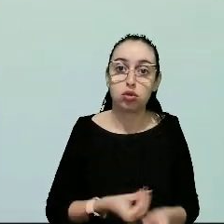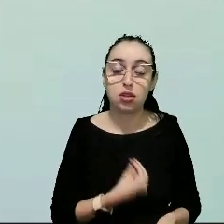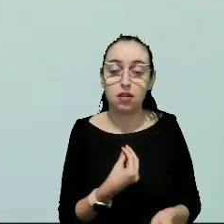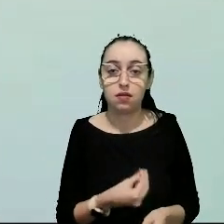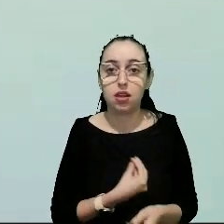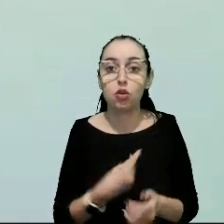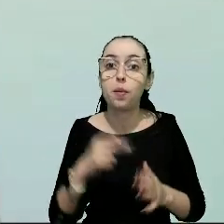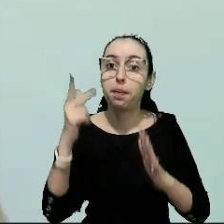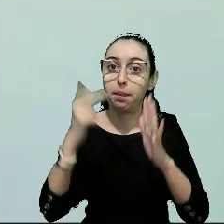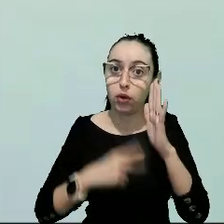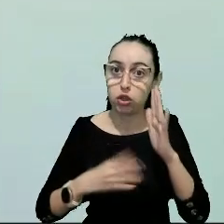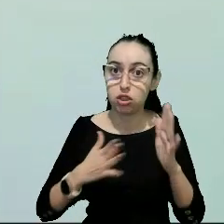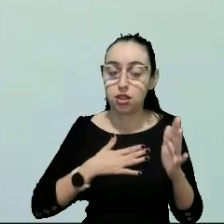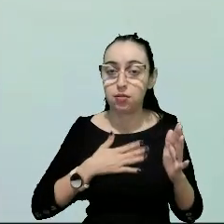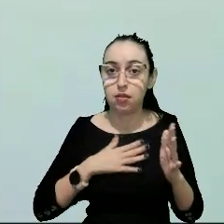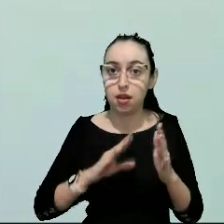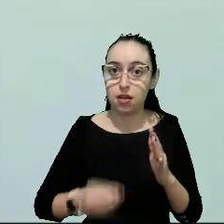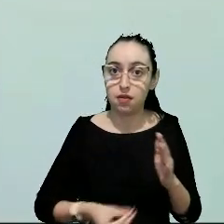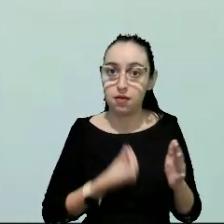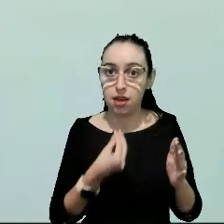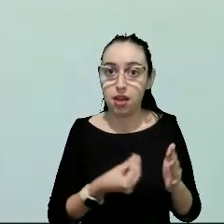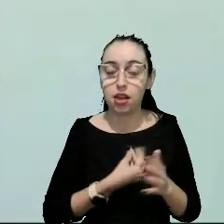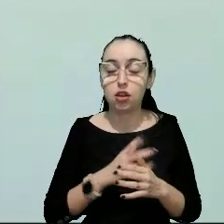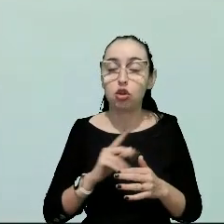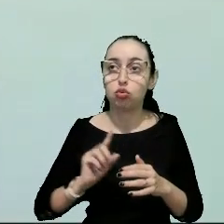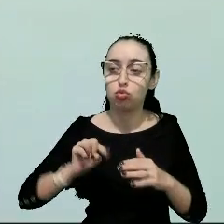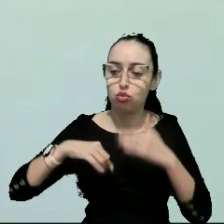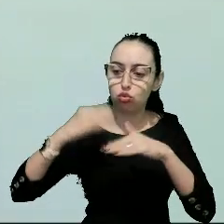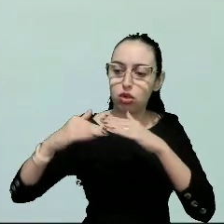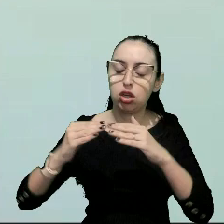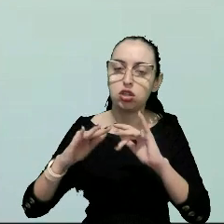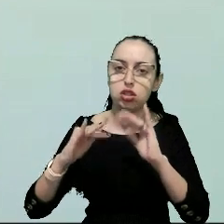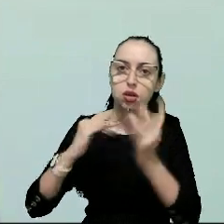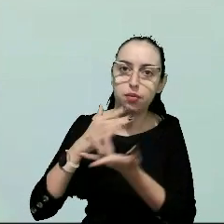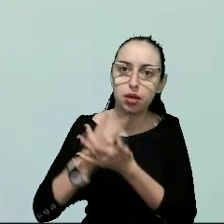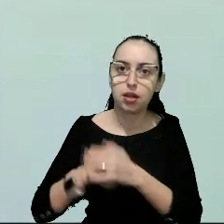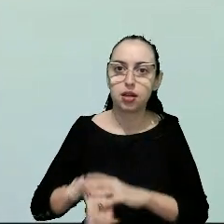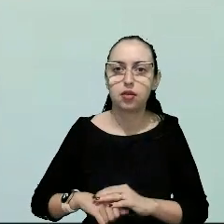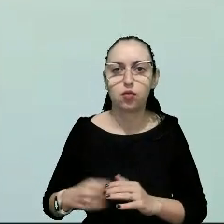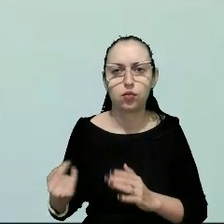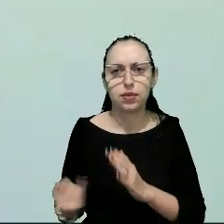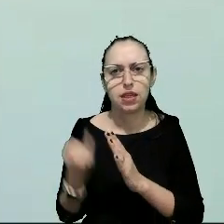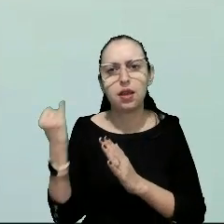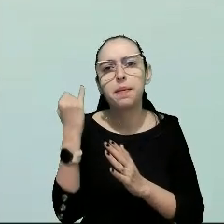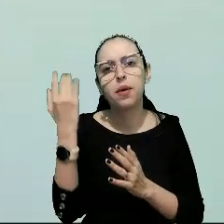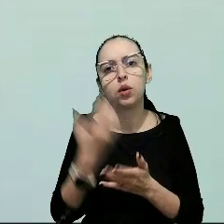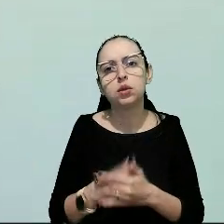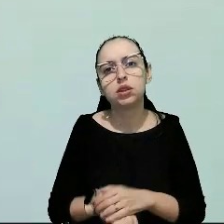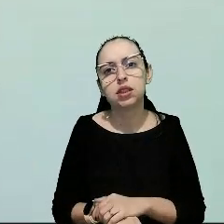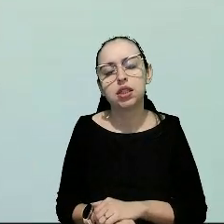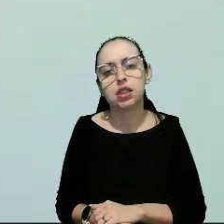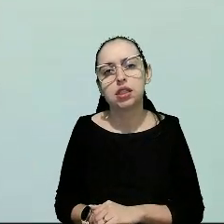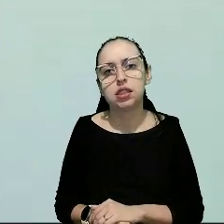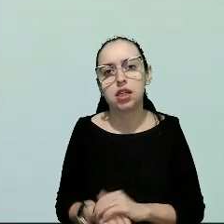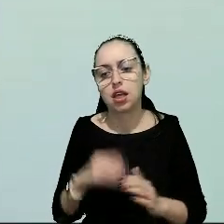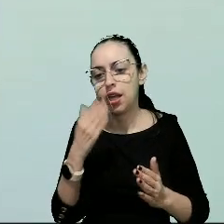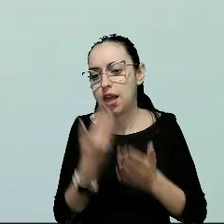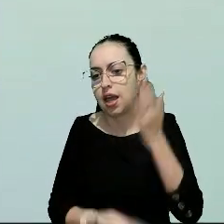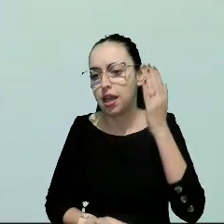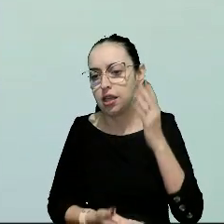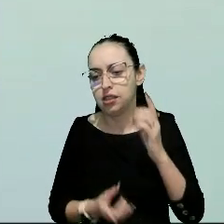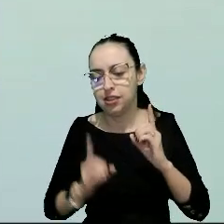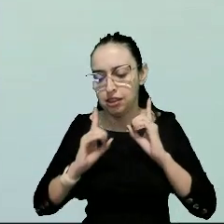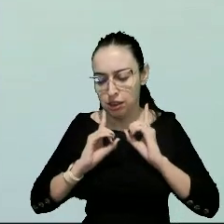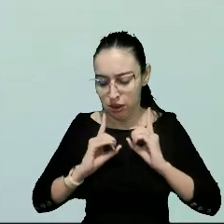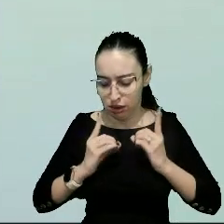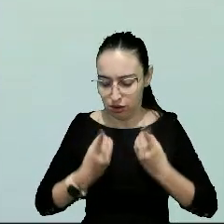vida. Eu dediquei. O meu projeto de vida durante a pandemia, a minha prioridade, o que deu significado, o que me impediu de